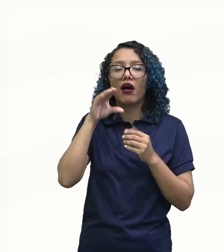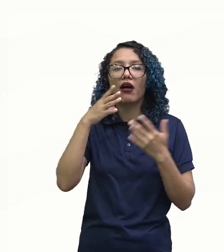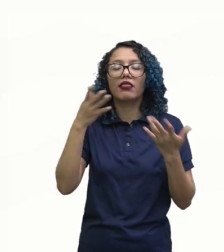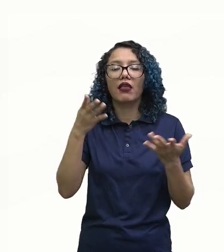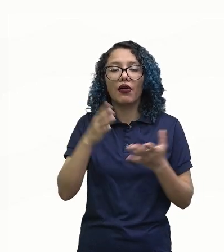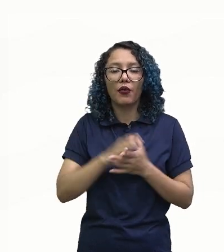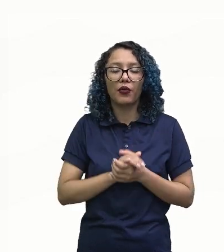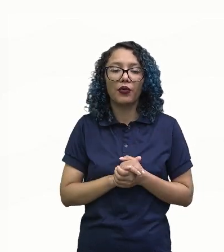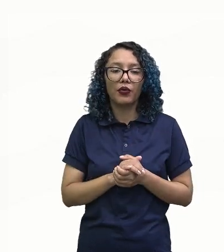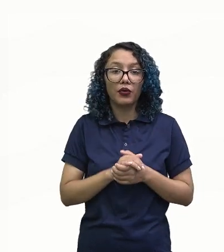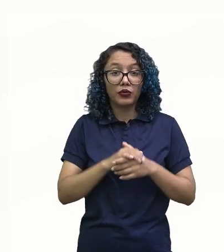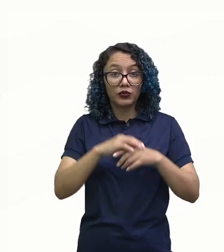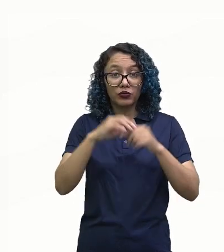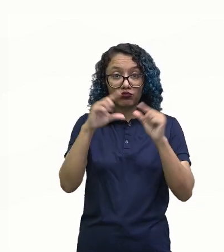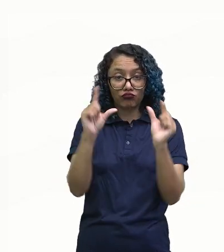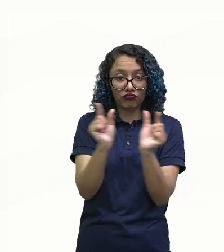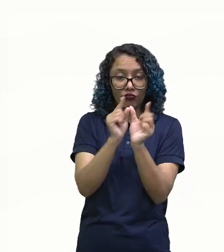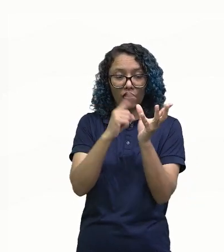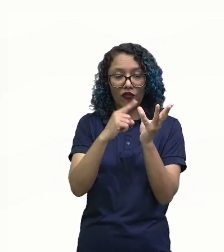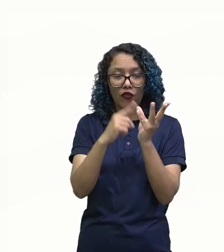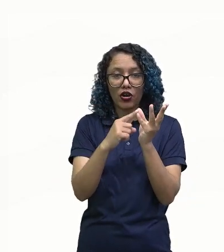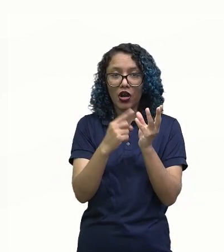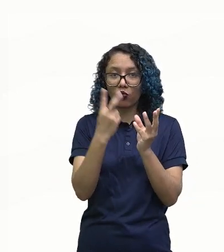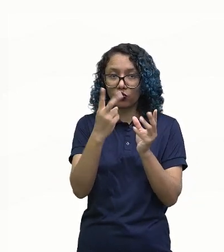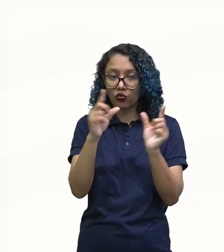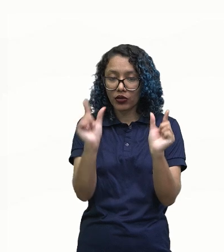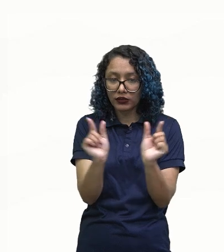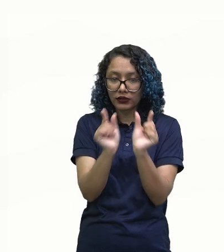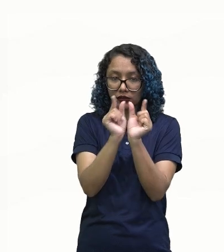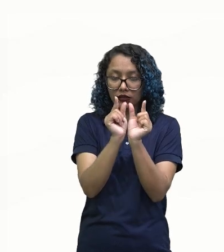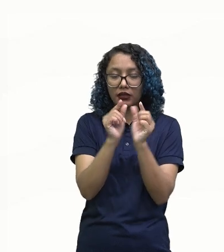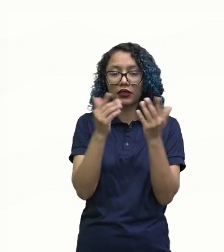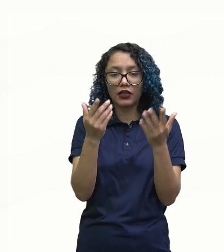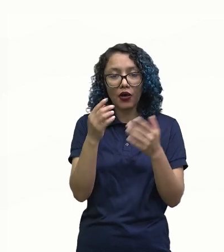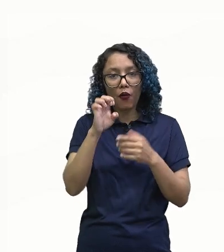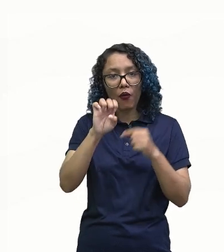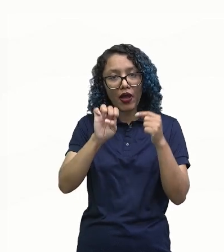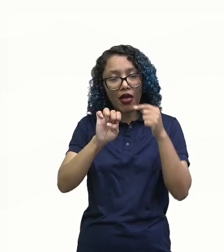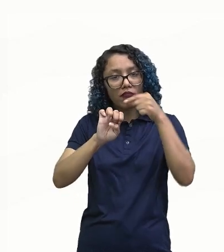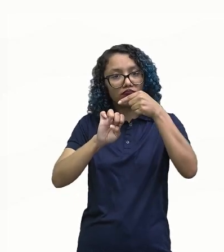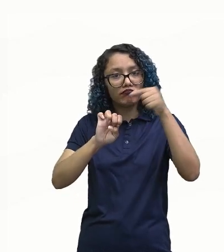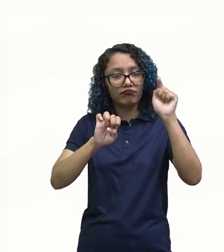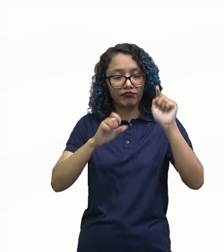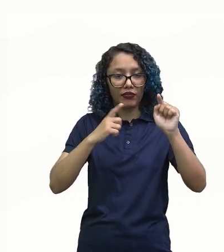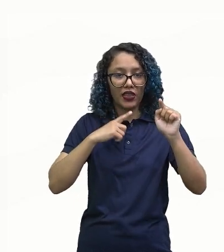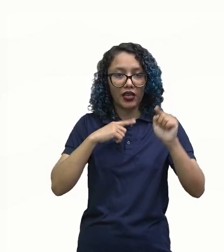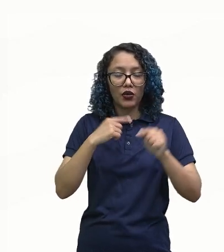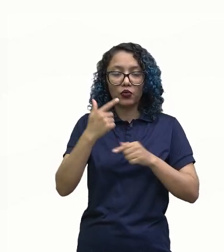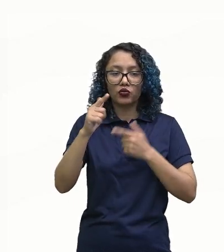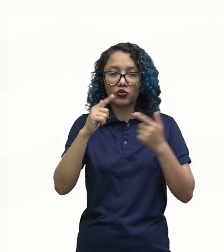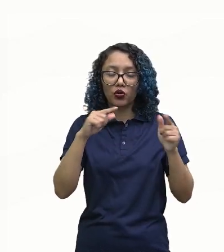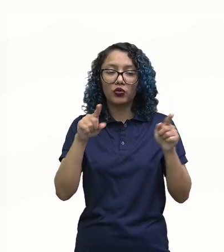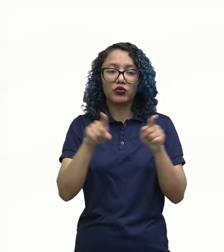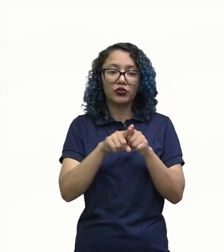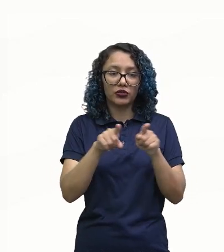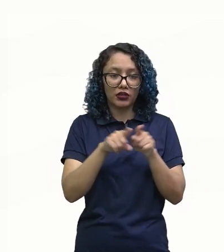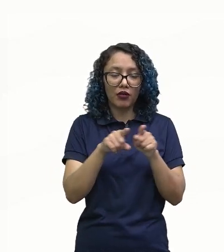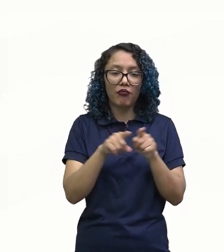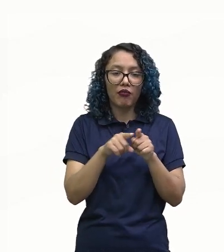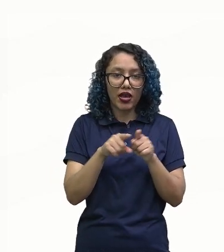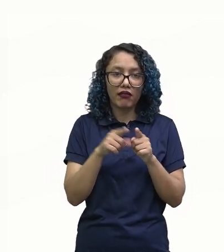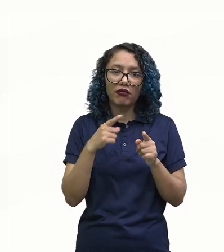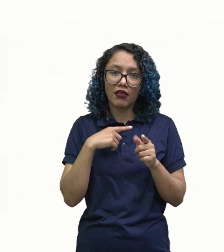vogais, logo, o E será acentuado. E aí, eu tenho os outros